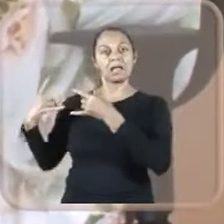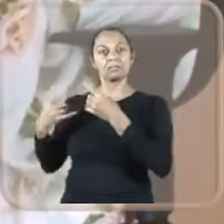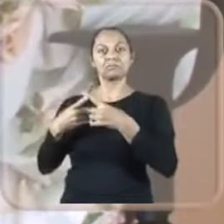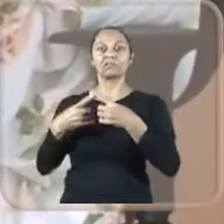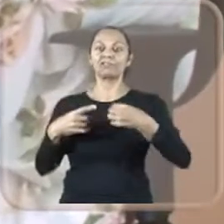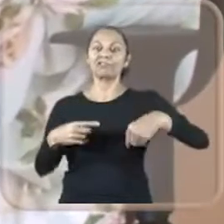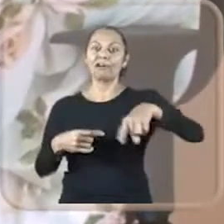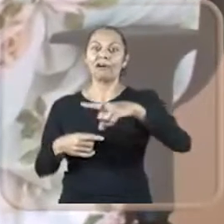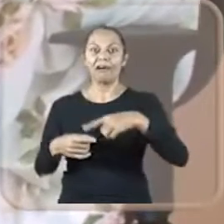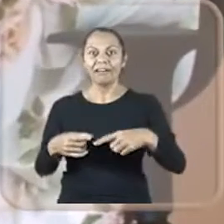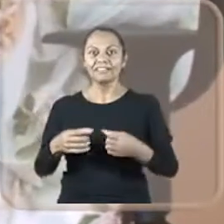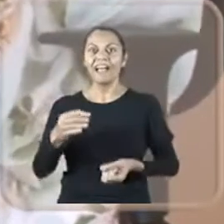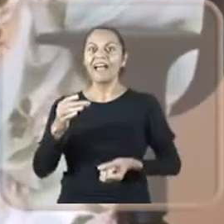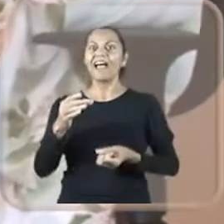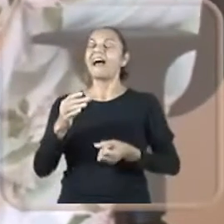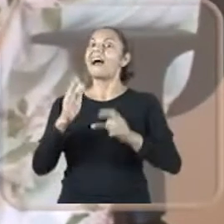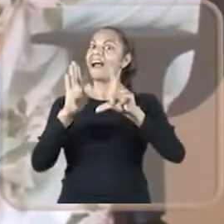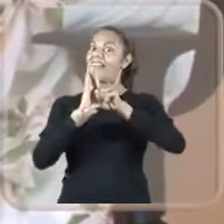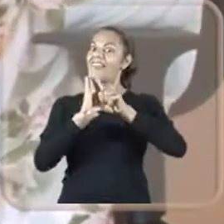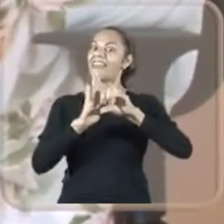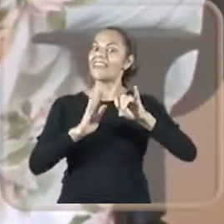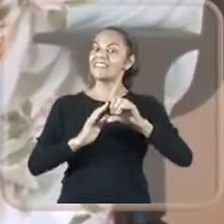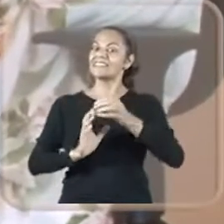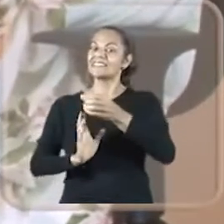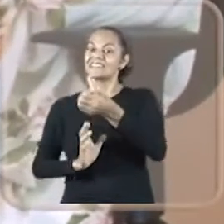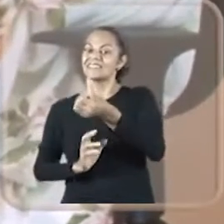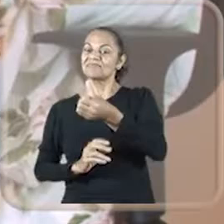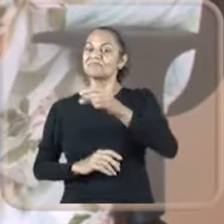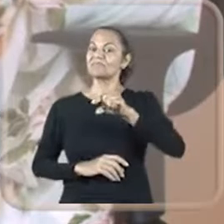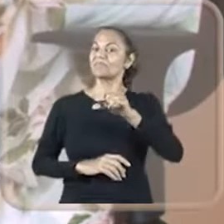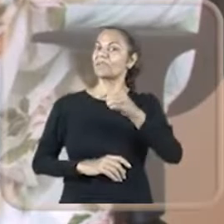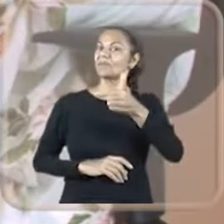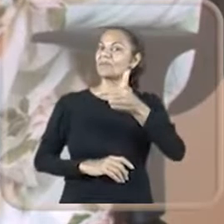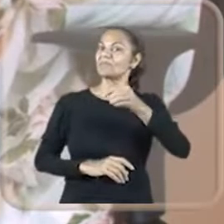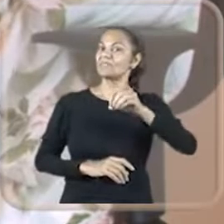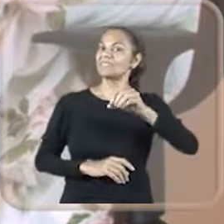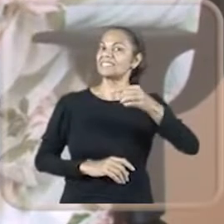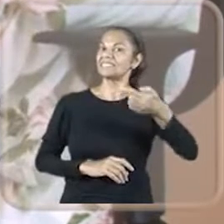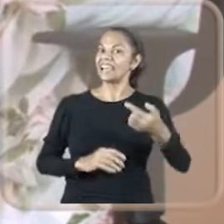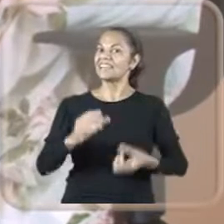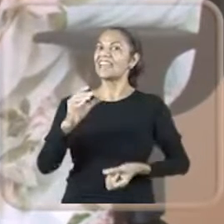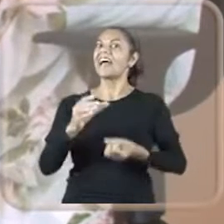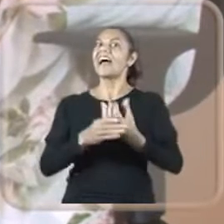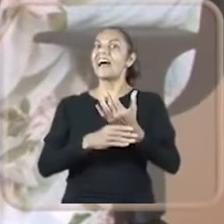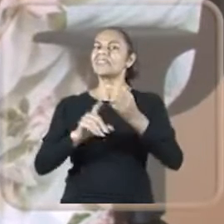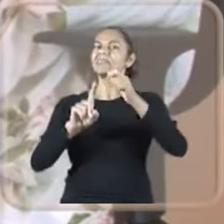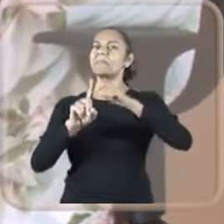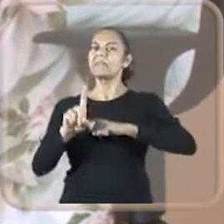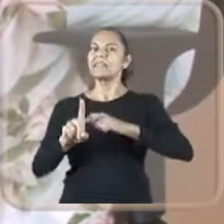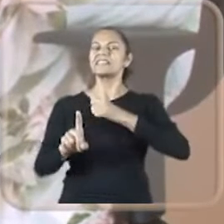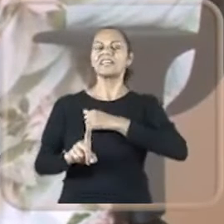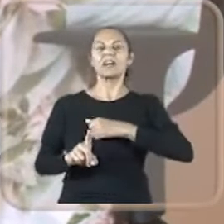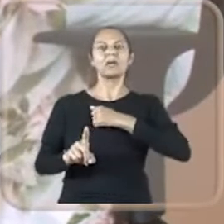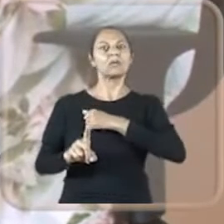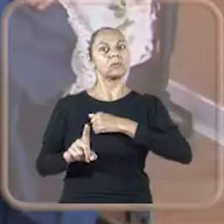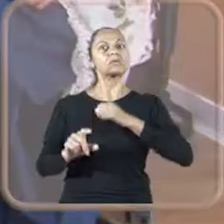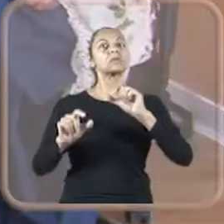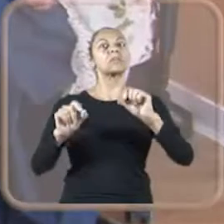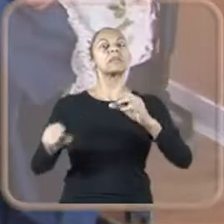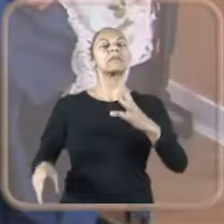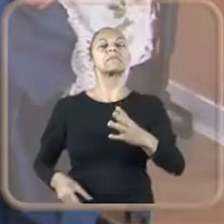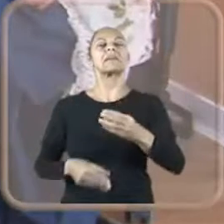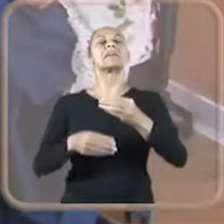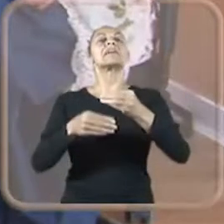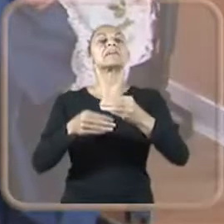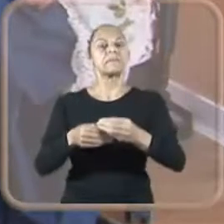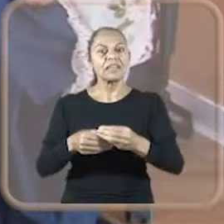Lei 6.207, de 31 de agosto de 2021, que implementa as técnicas de justiça restaurativa no